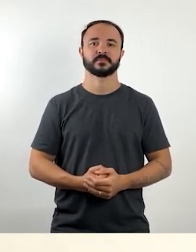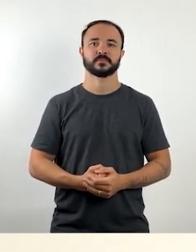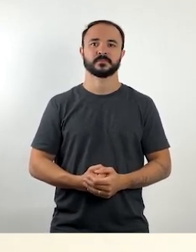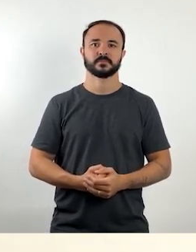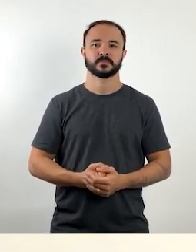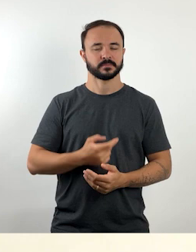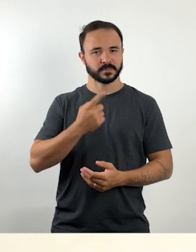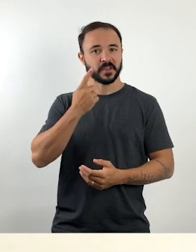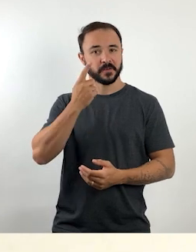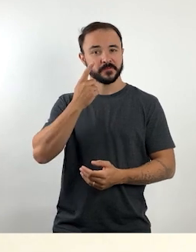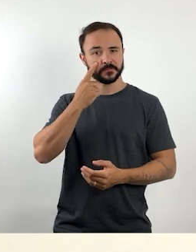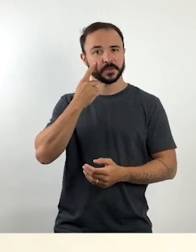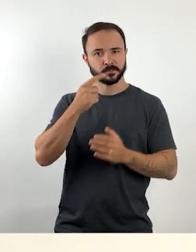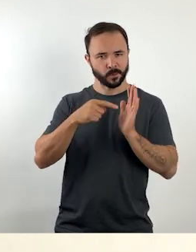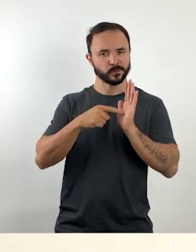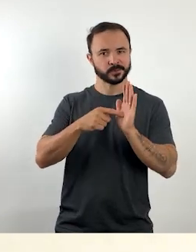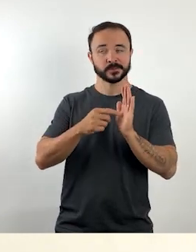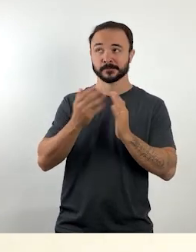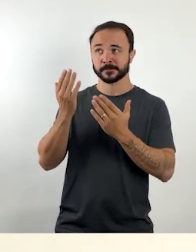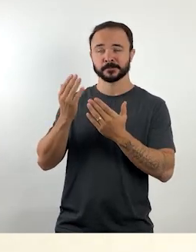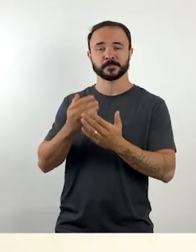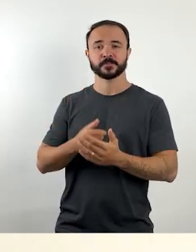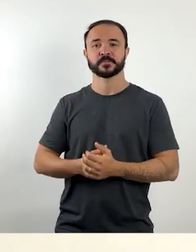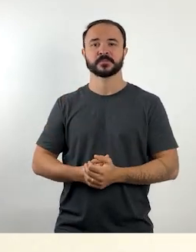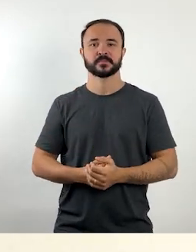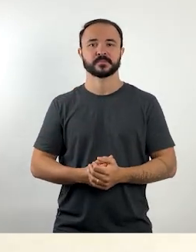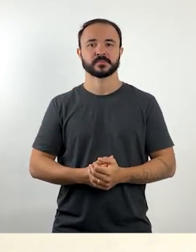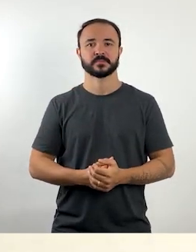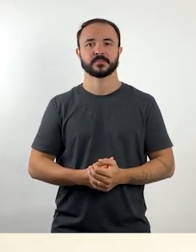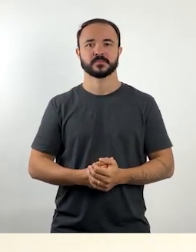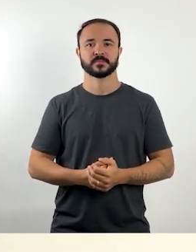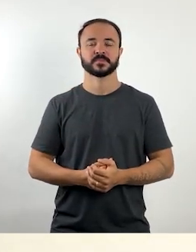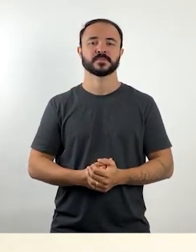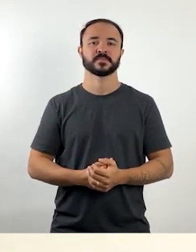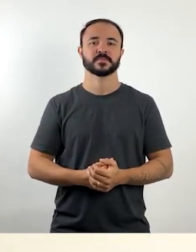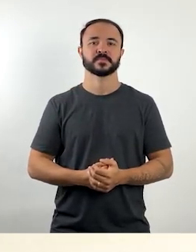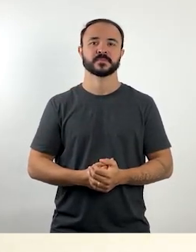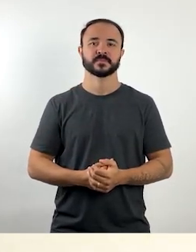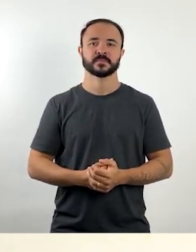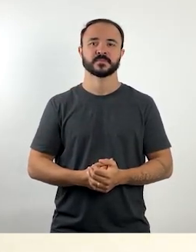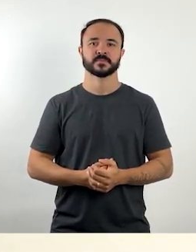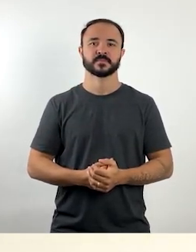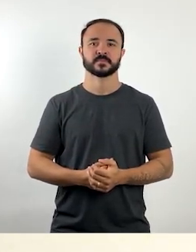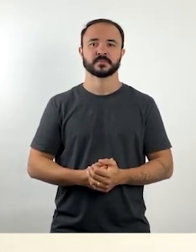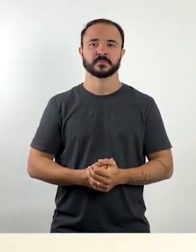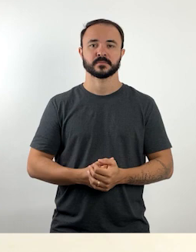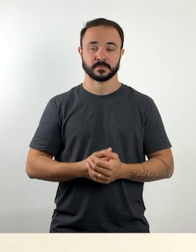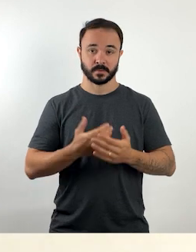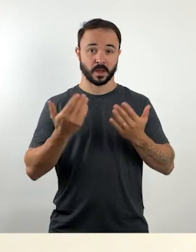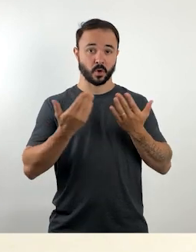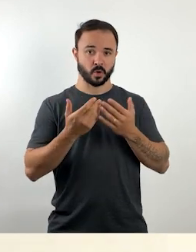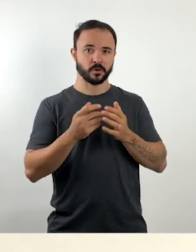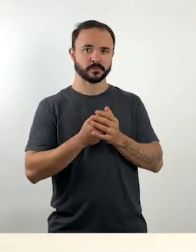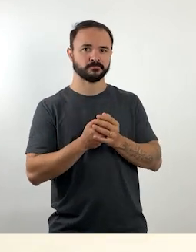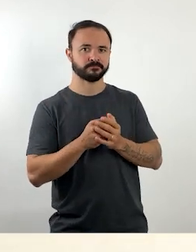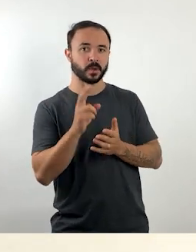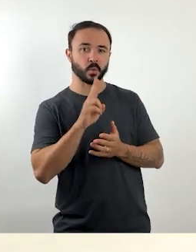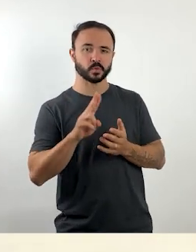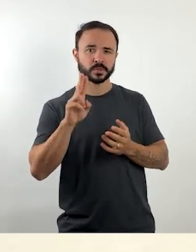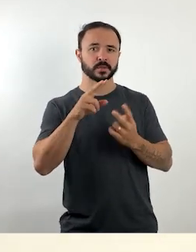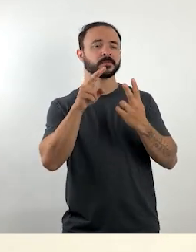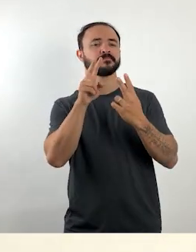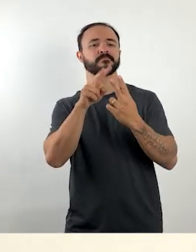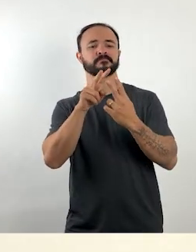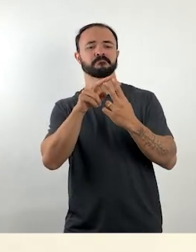Dessa forma. E agora eu vou utilizar 2 pinozinhos